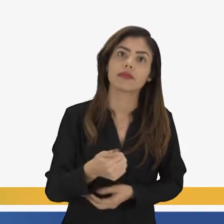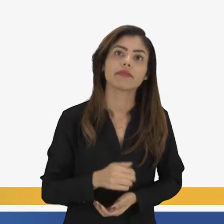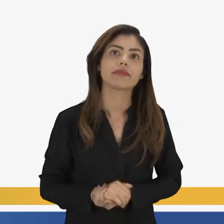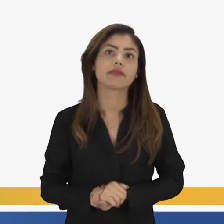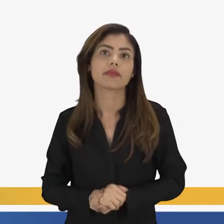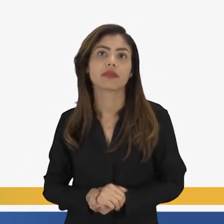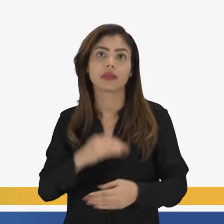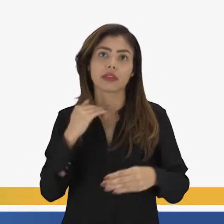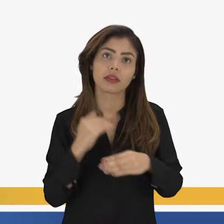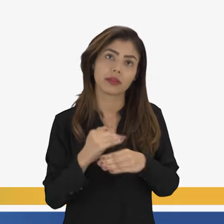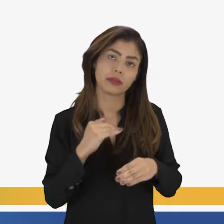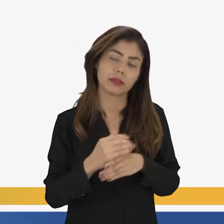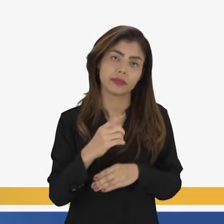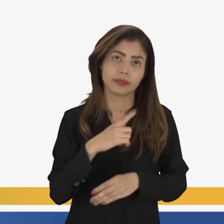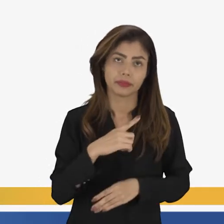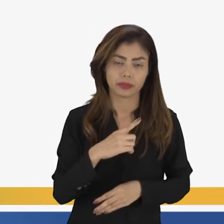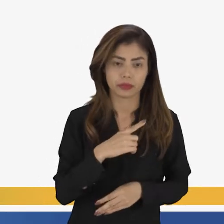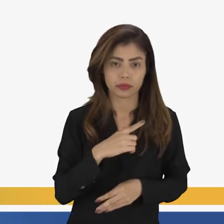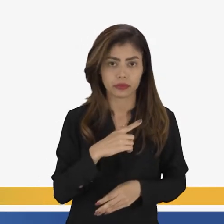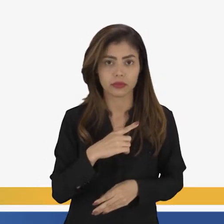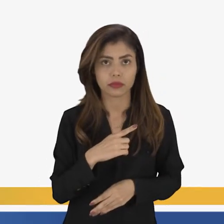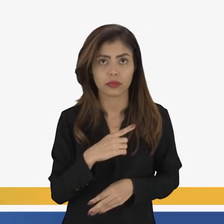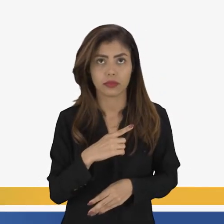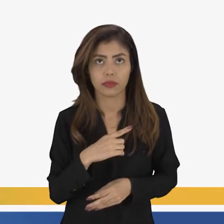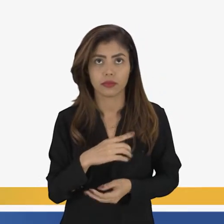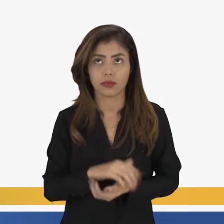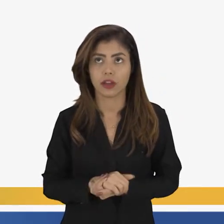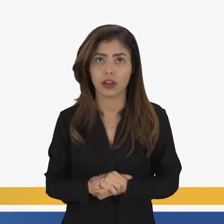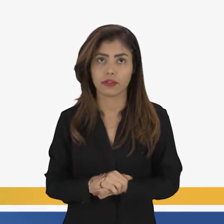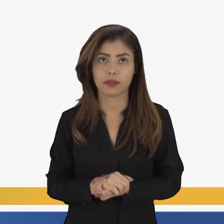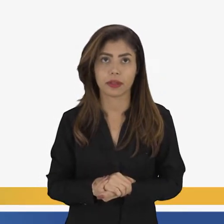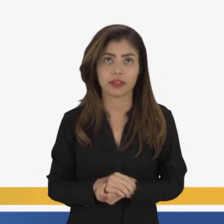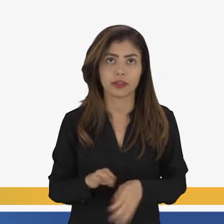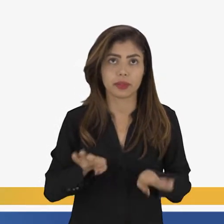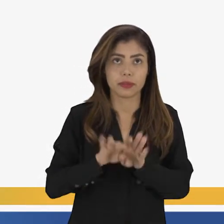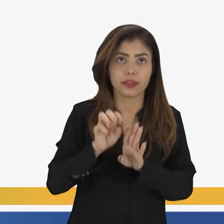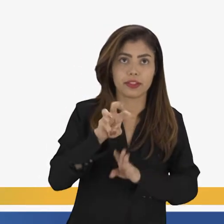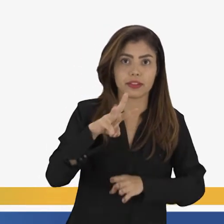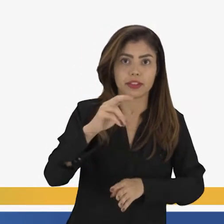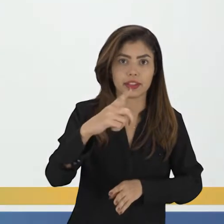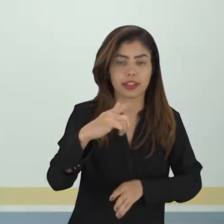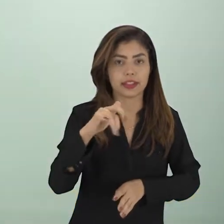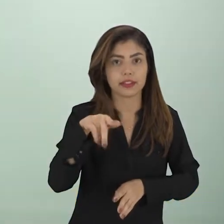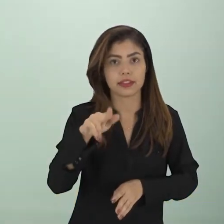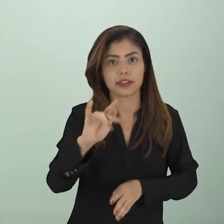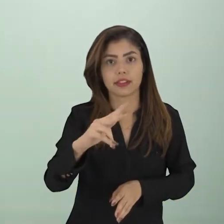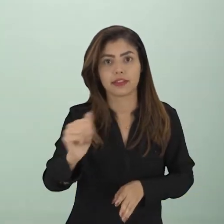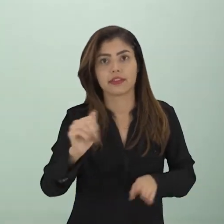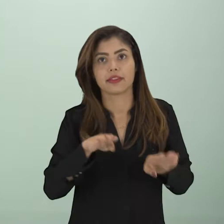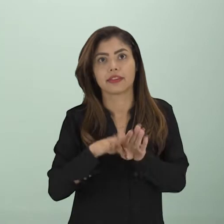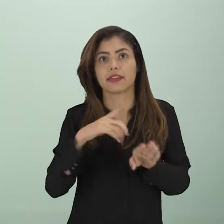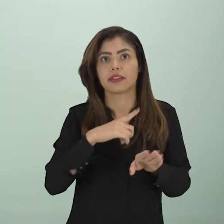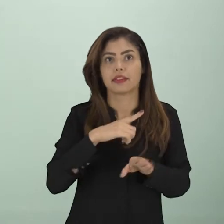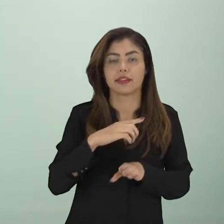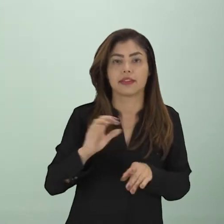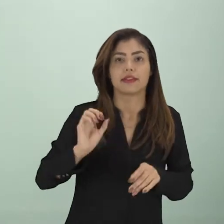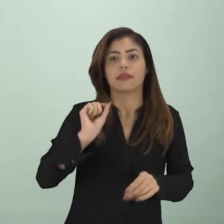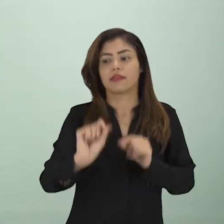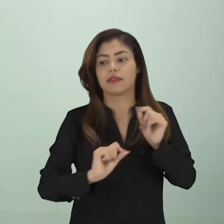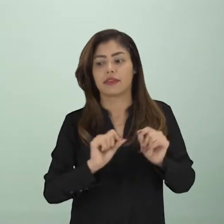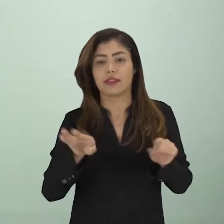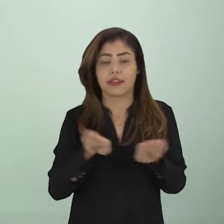Aí nós temos também, gente, Elvis Presley, que foi um dos grandes ícones desse período e também